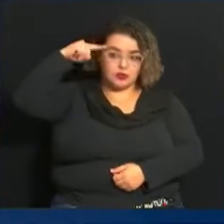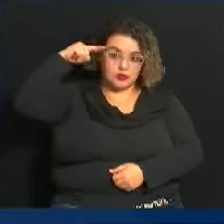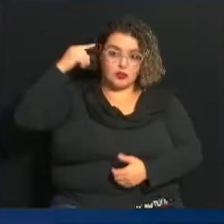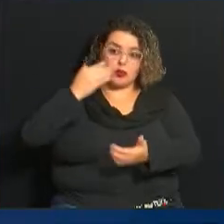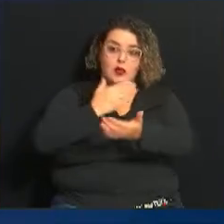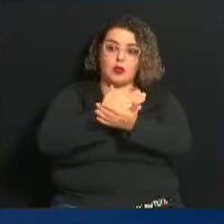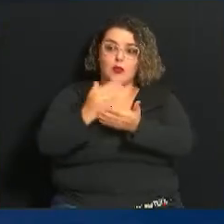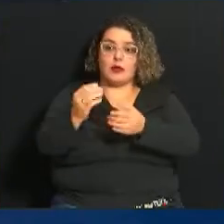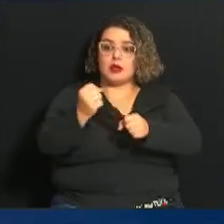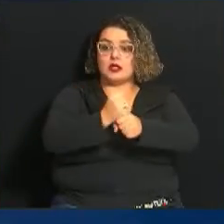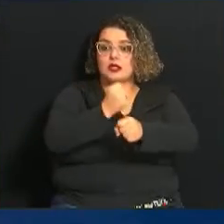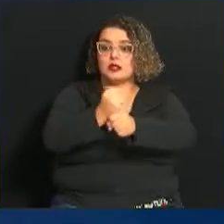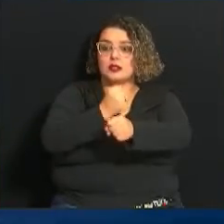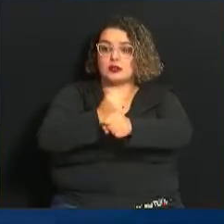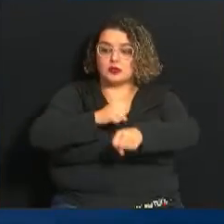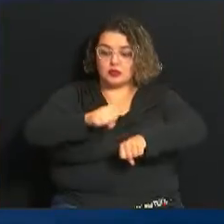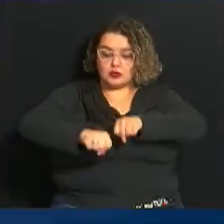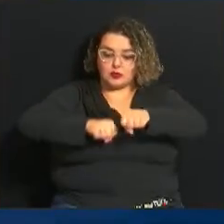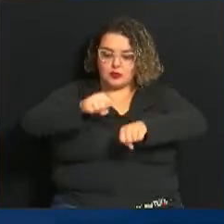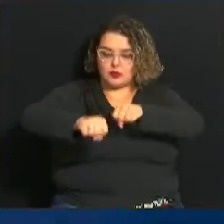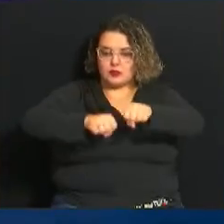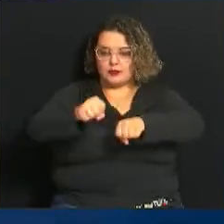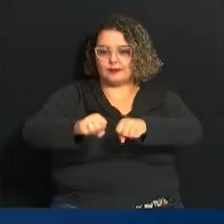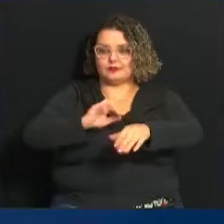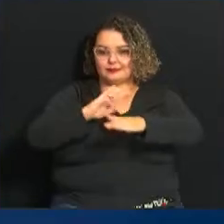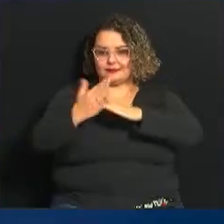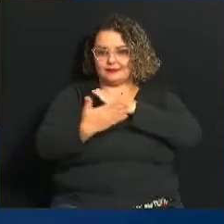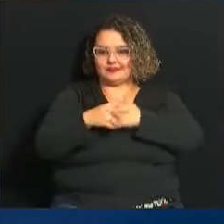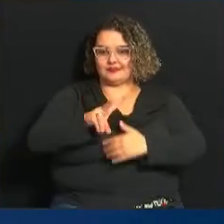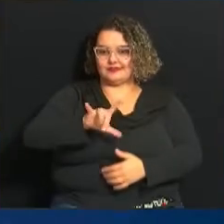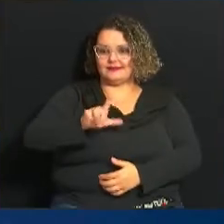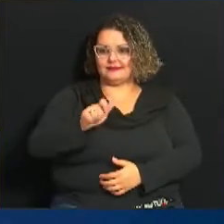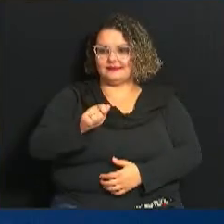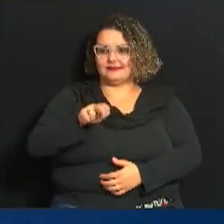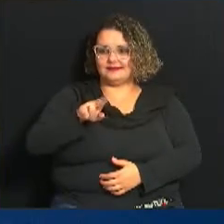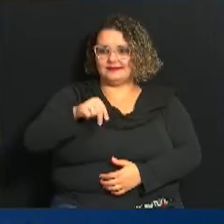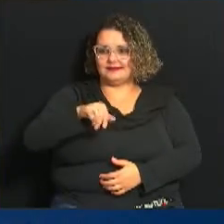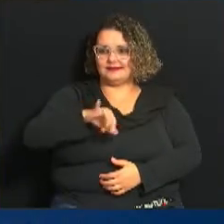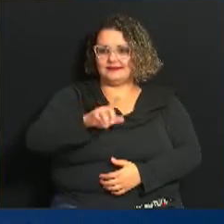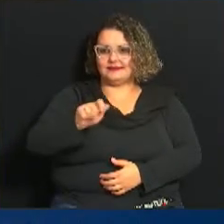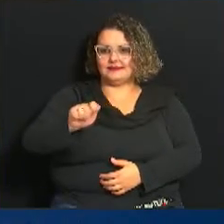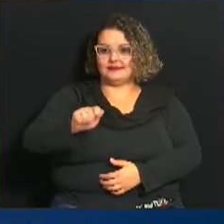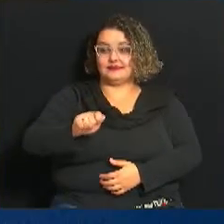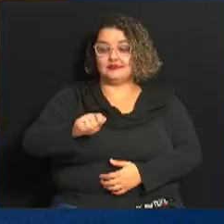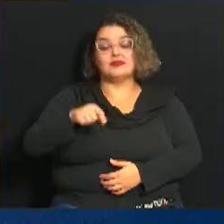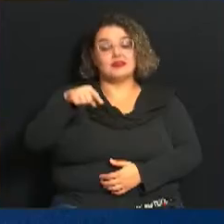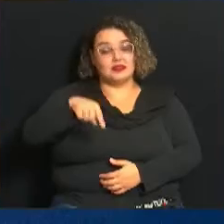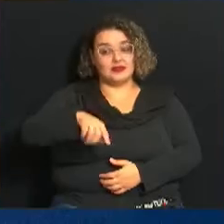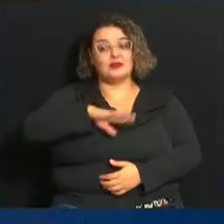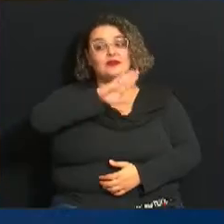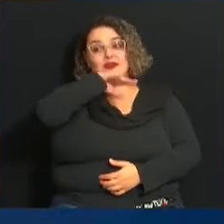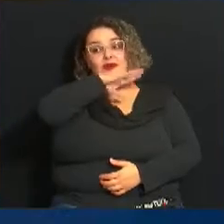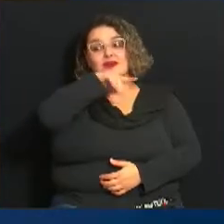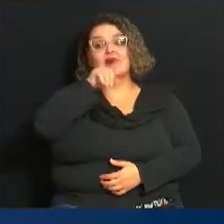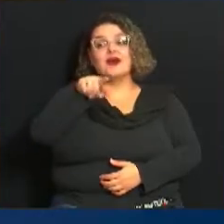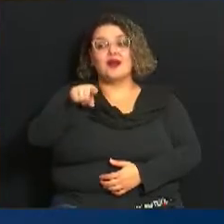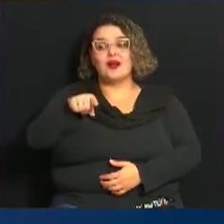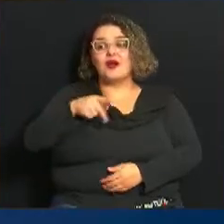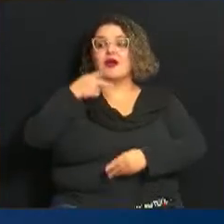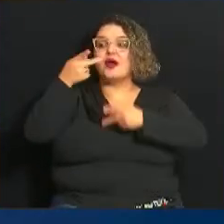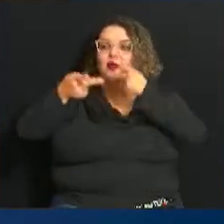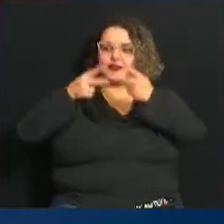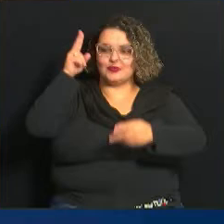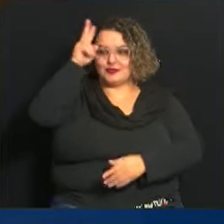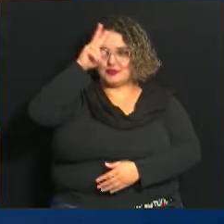as obras da ciclovia no bairro Vila União. E o quadro É o Bicho conta toda a história